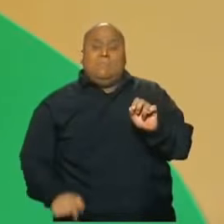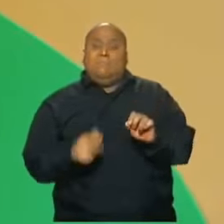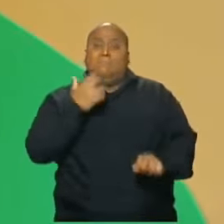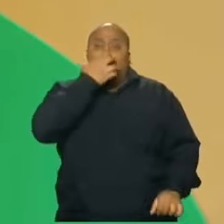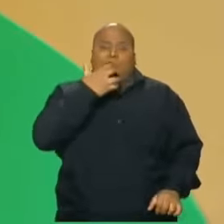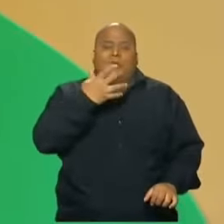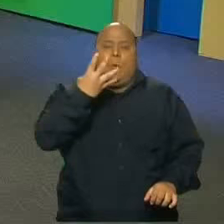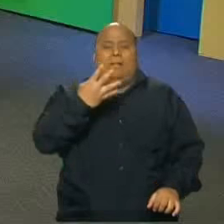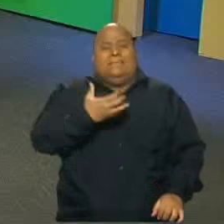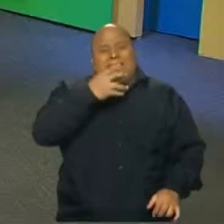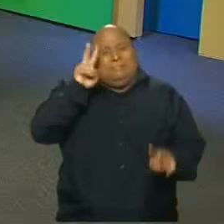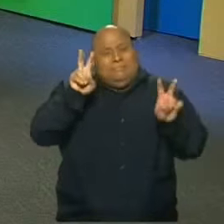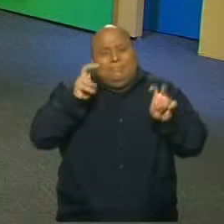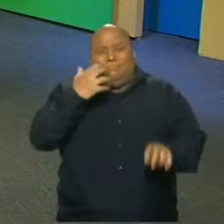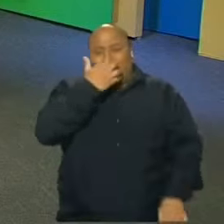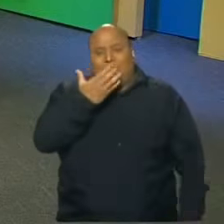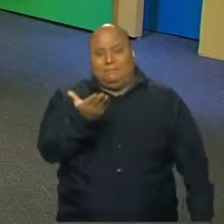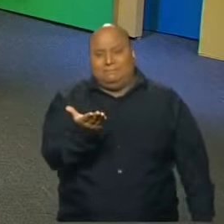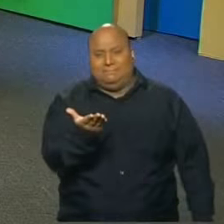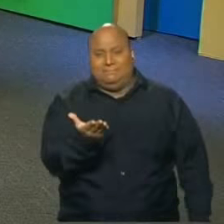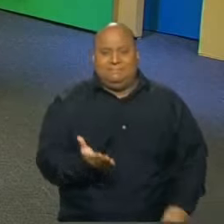de dezembro.